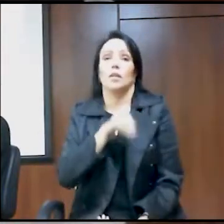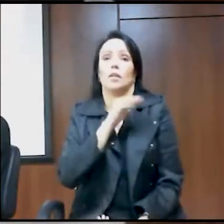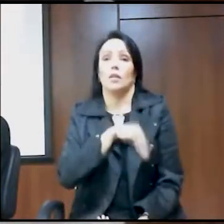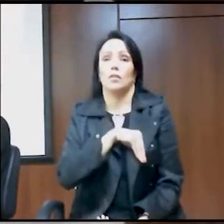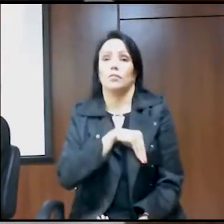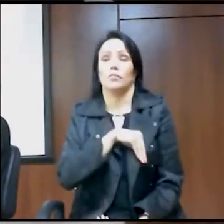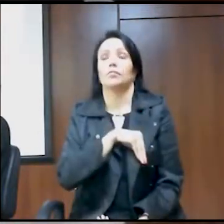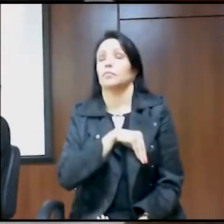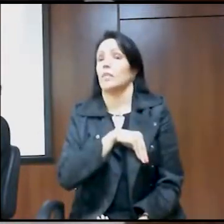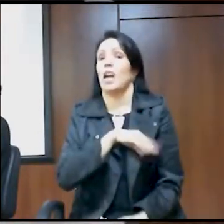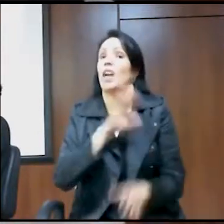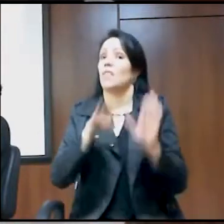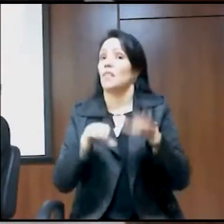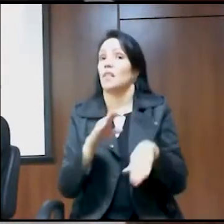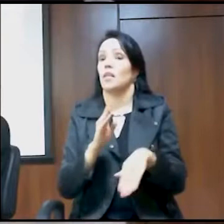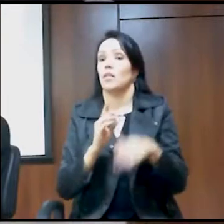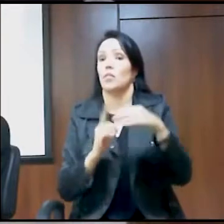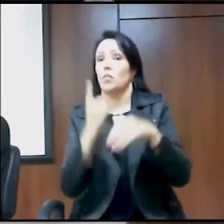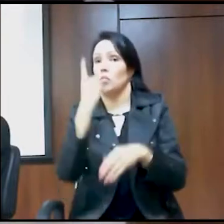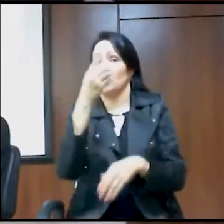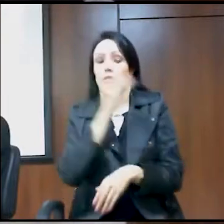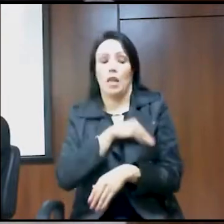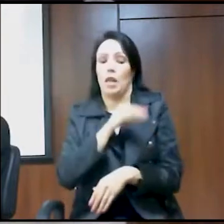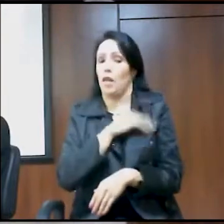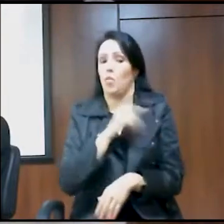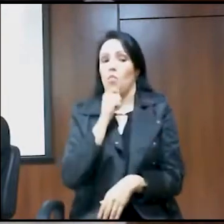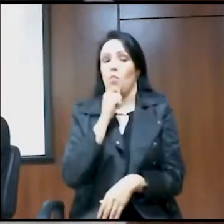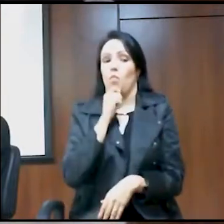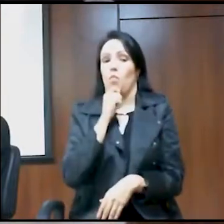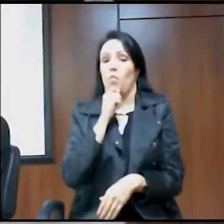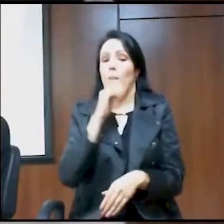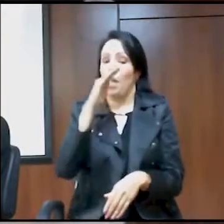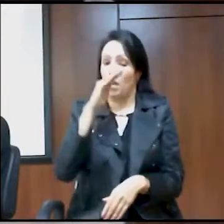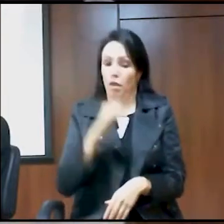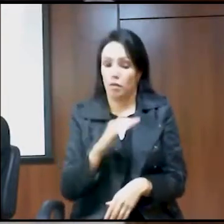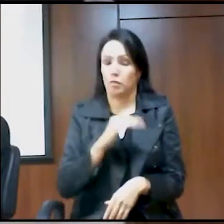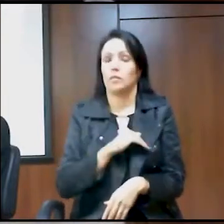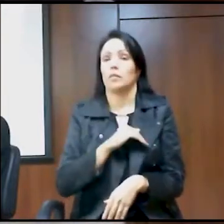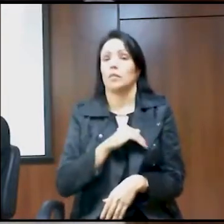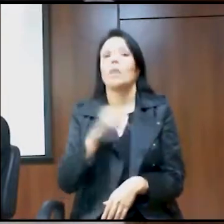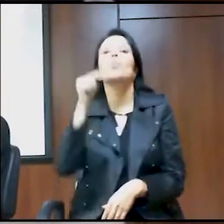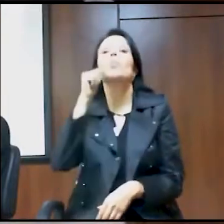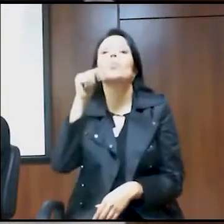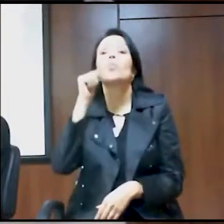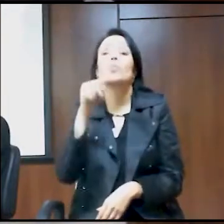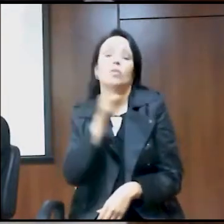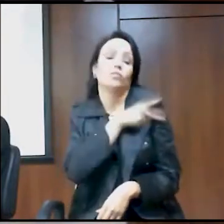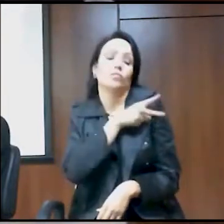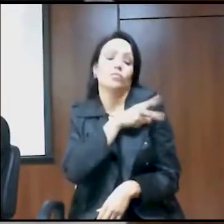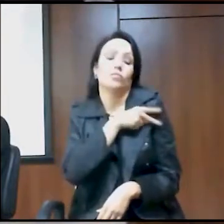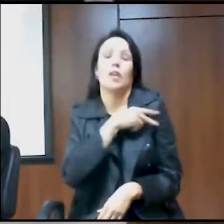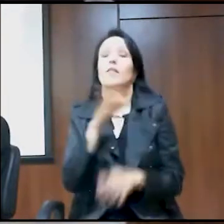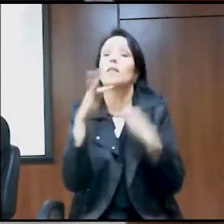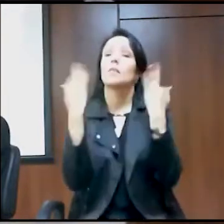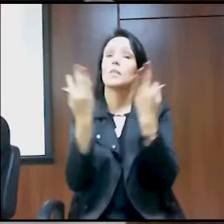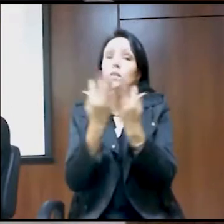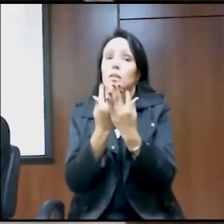dito aqui, nem um salário mínimo e meio. Famílias mulheres chefes de família, famílias que são de baixa renda e que precisam,